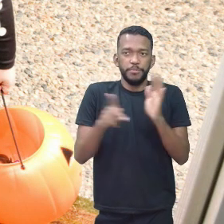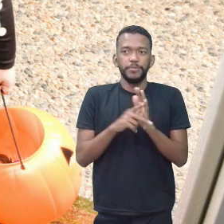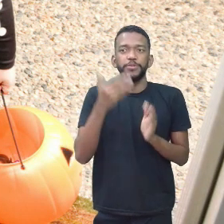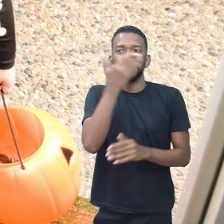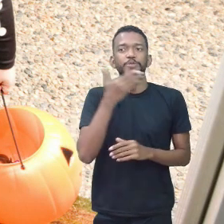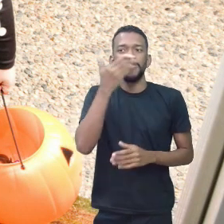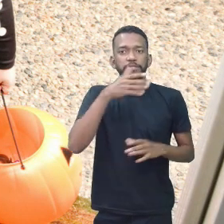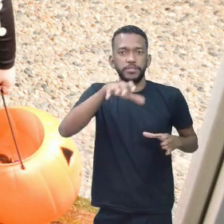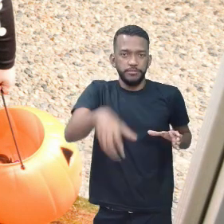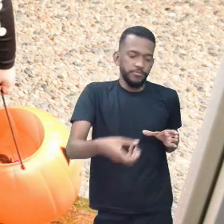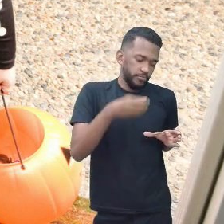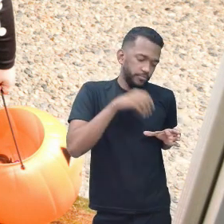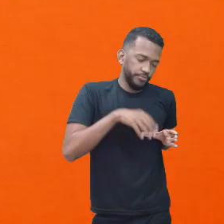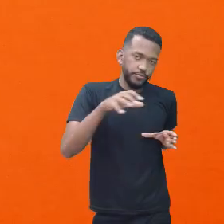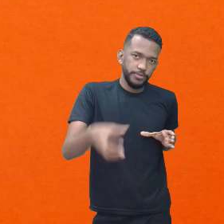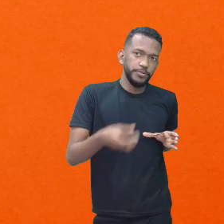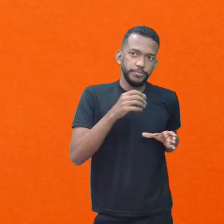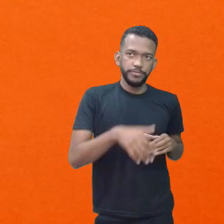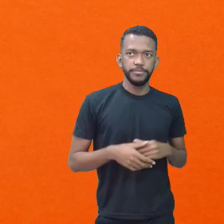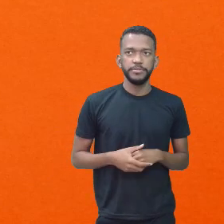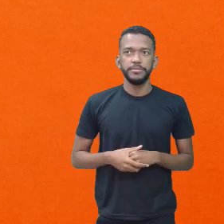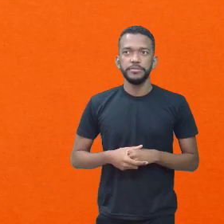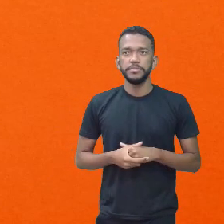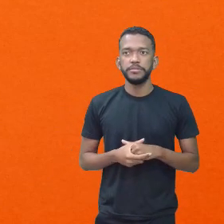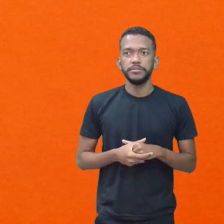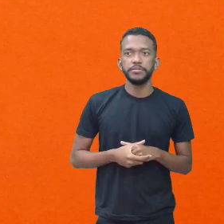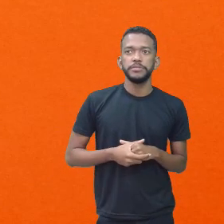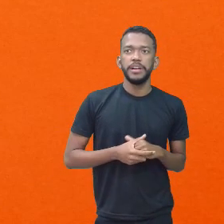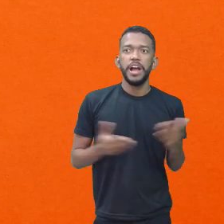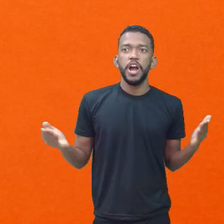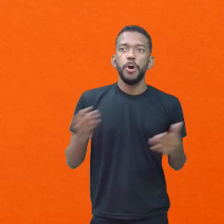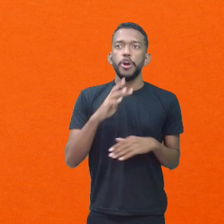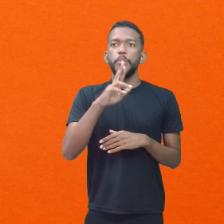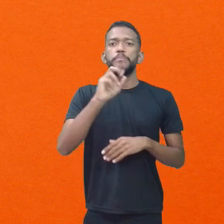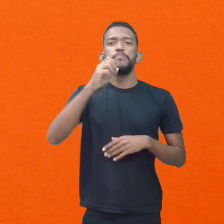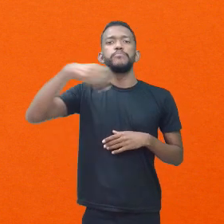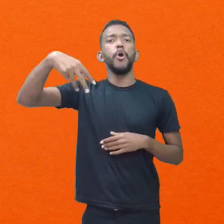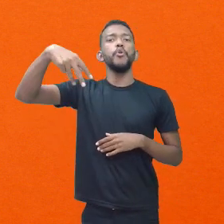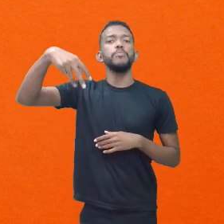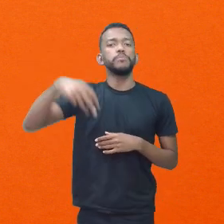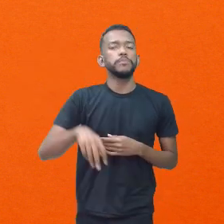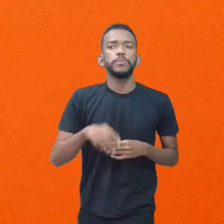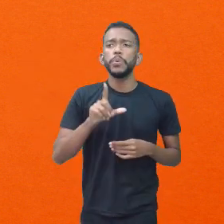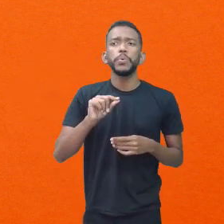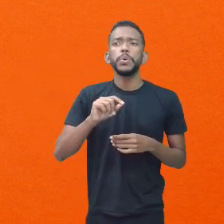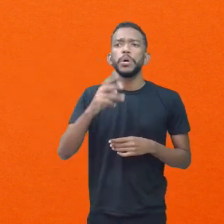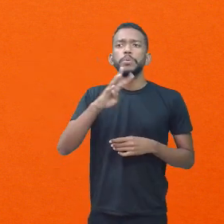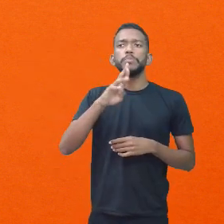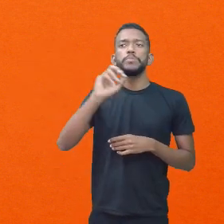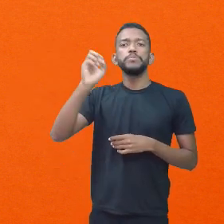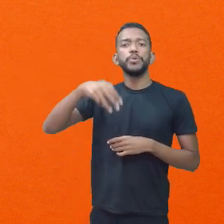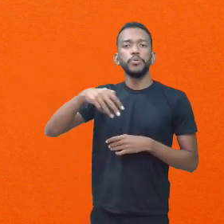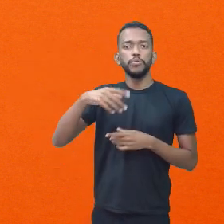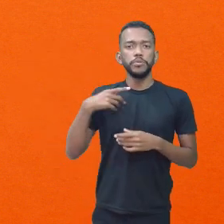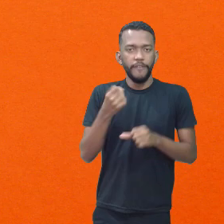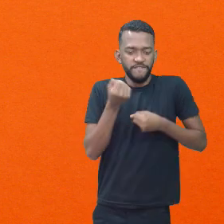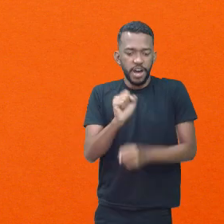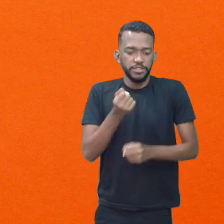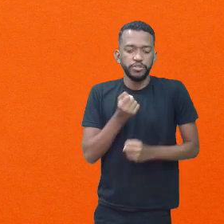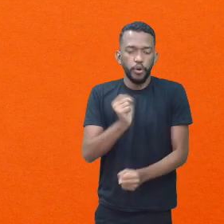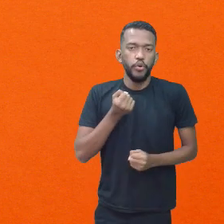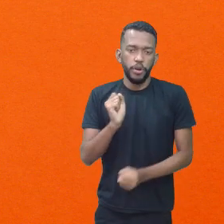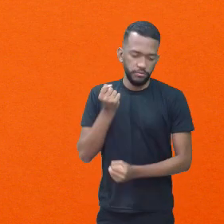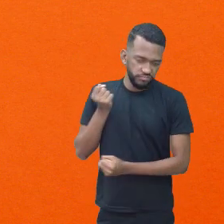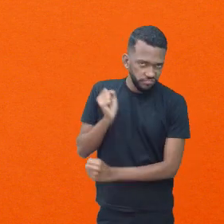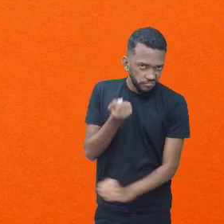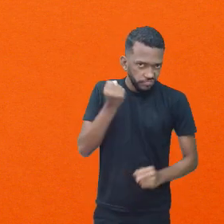doces e enche o caldeirãozinho dela, tá bom? Broom, por que broom? Broom tem uma ideia que é o seguinte, a vassoura era um